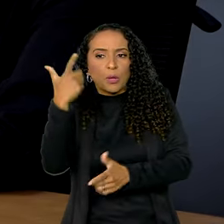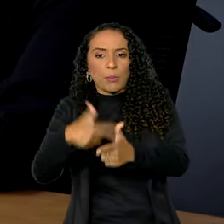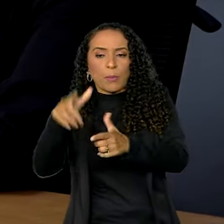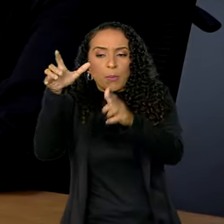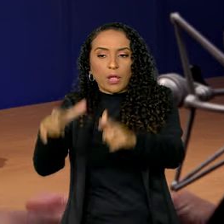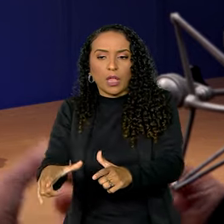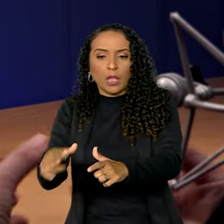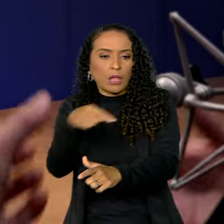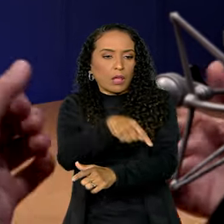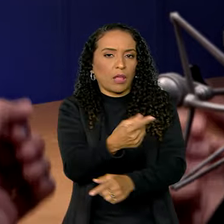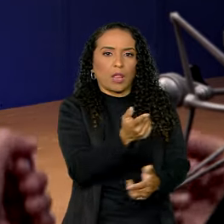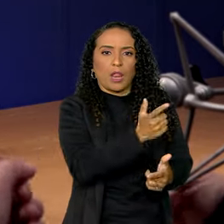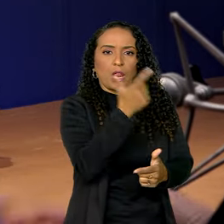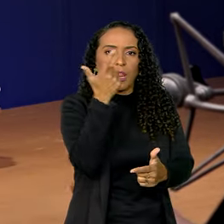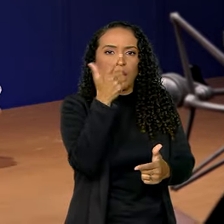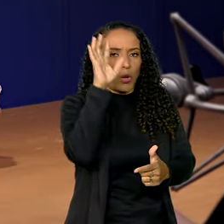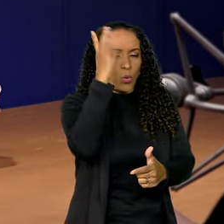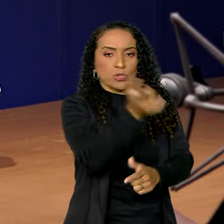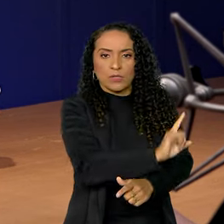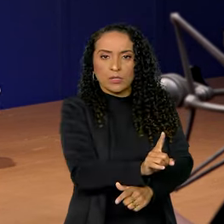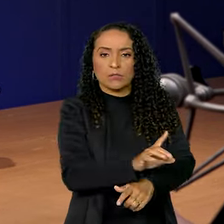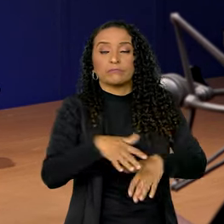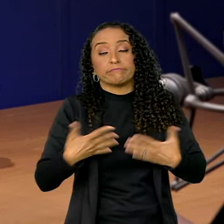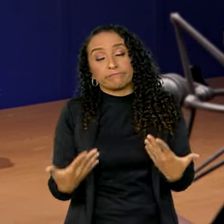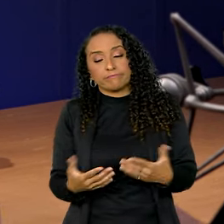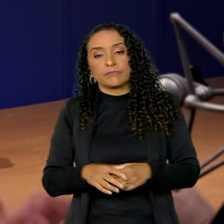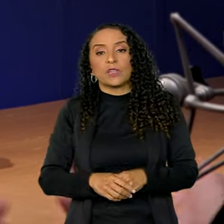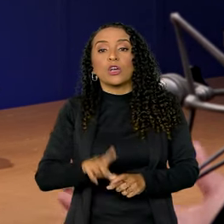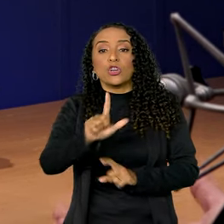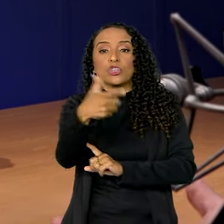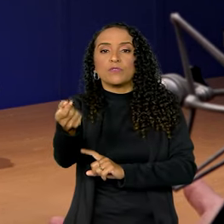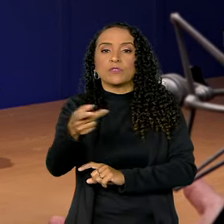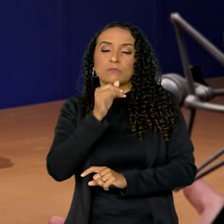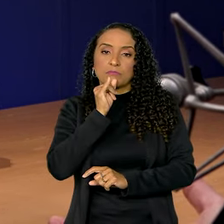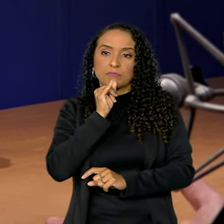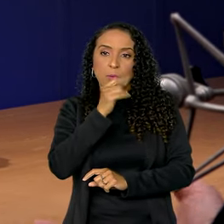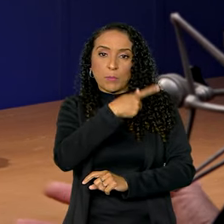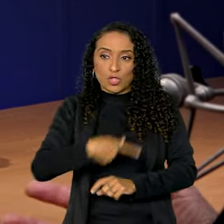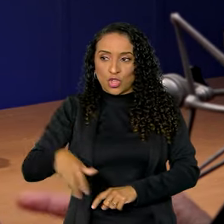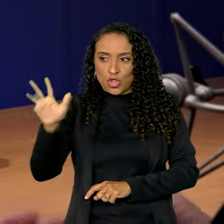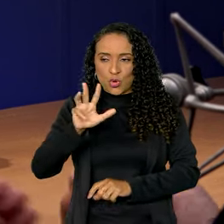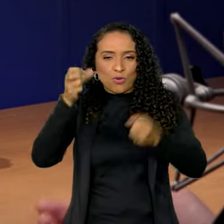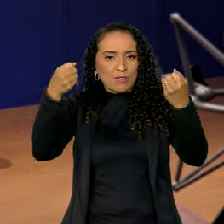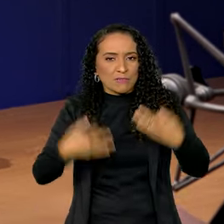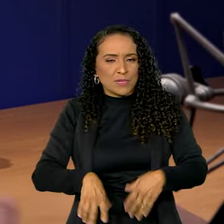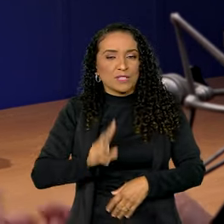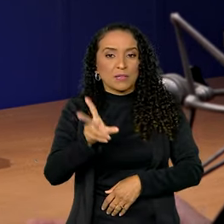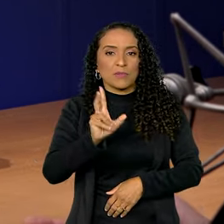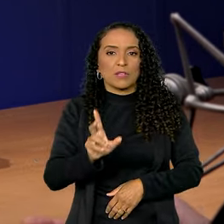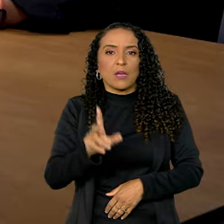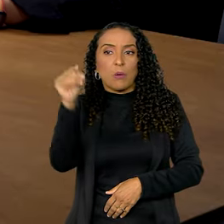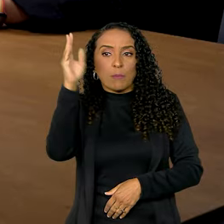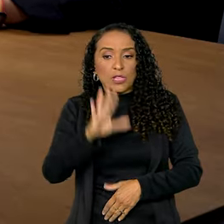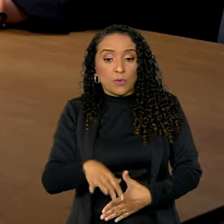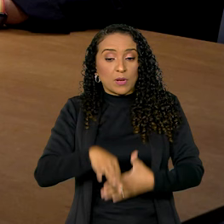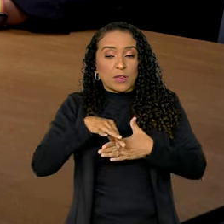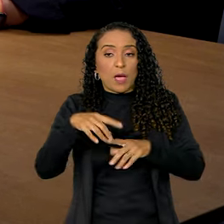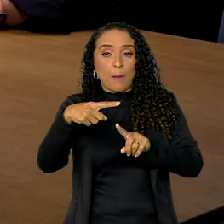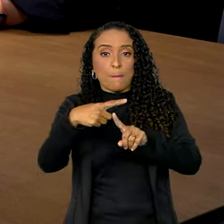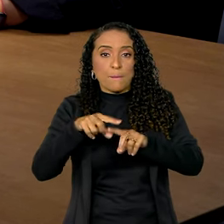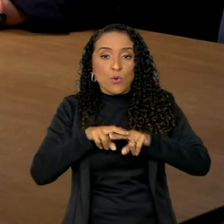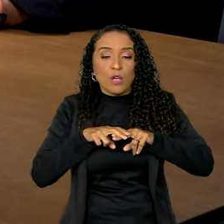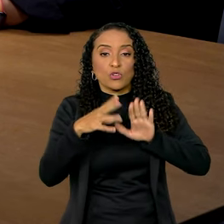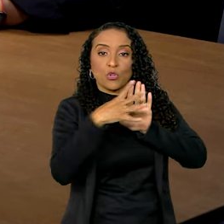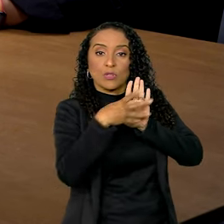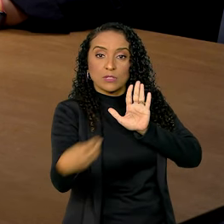não resolver no outro o G20 deveria liderar pelo exemplo o presidente Lula sempre fala muito né que o Brasil deve liderar pelo exemplo e o G20